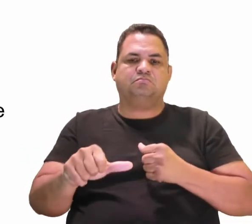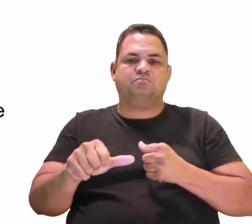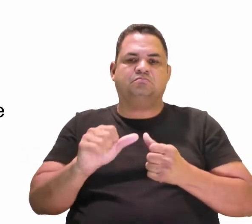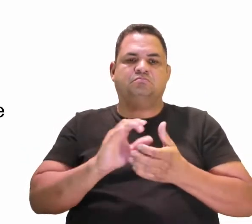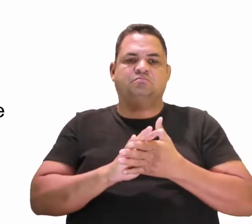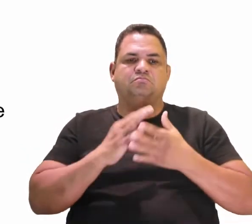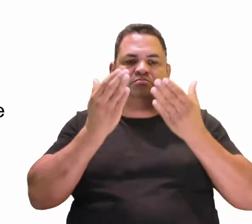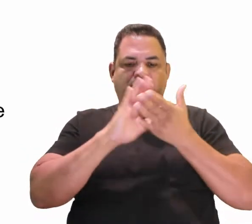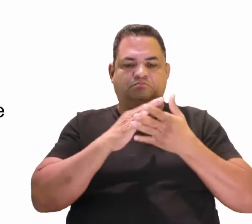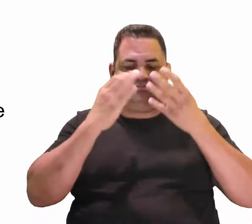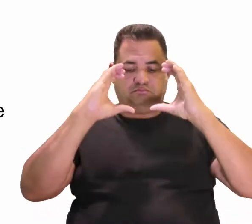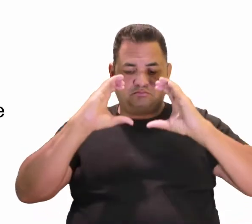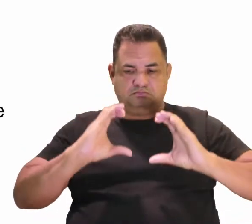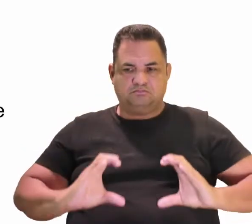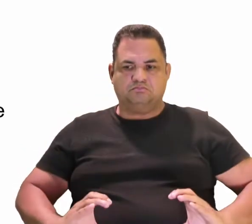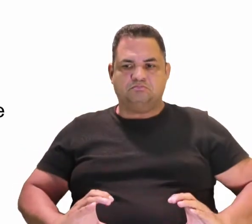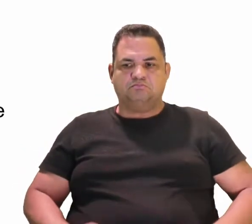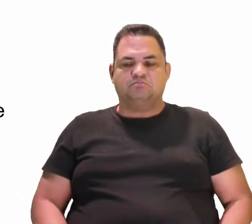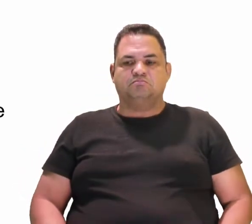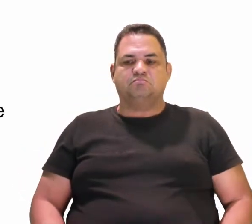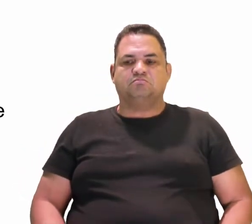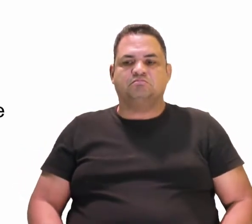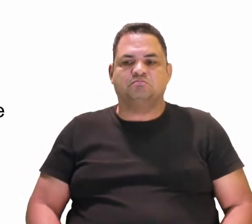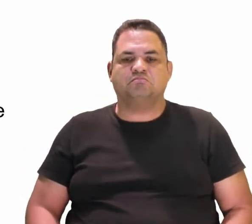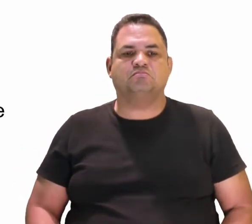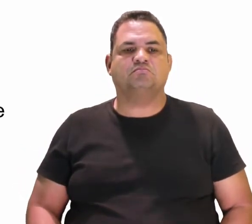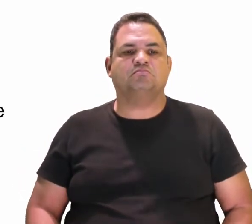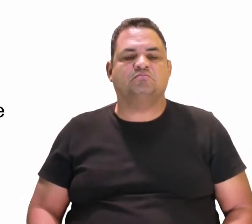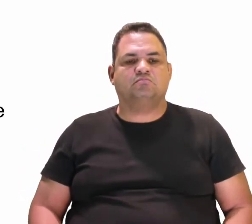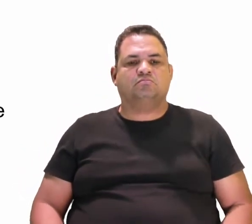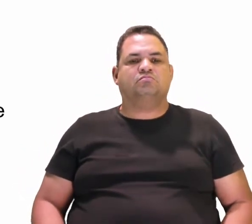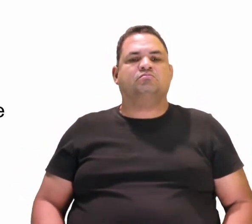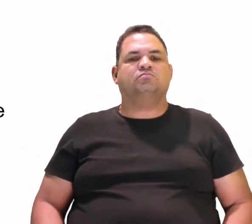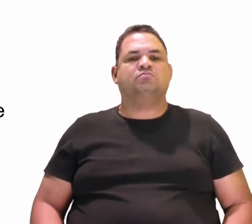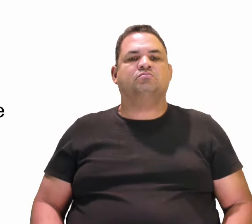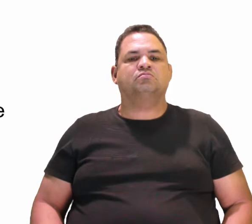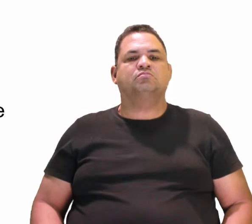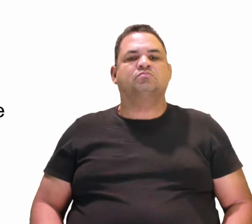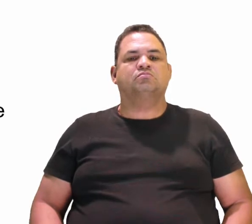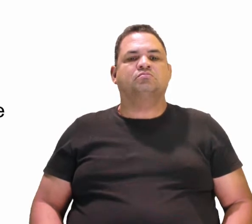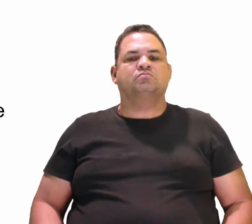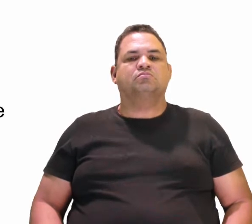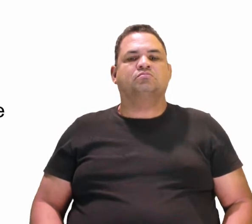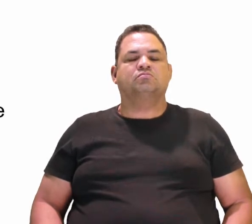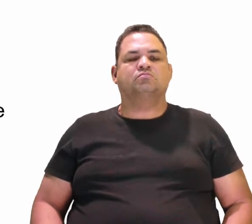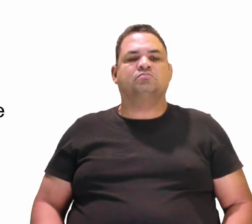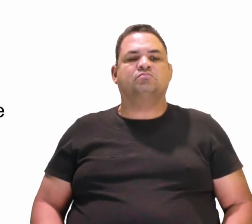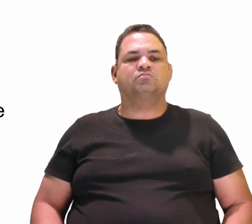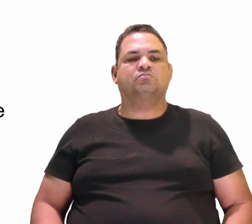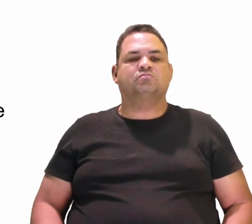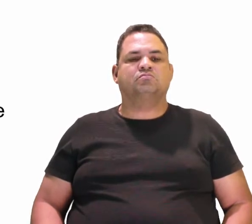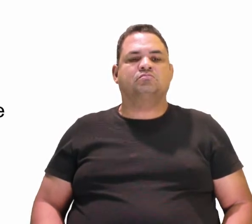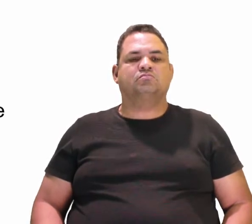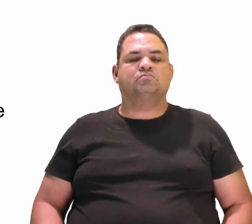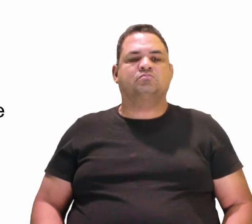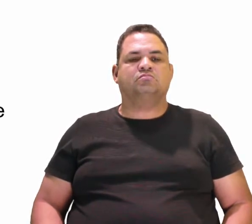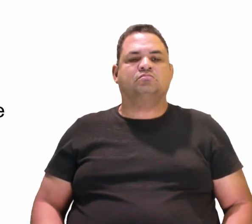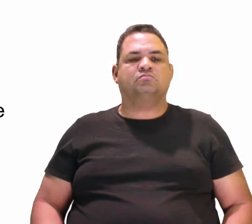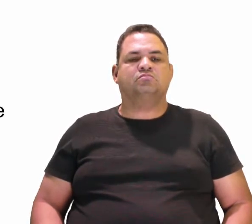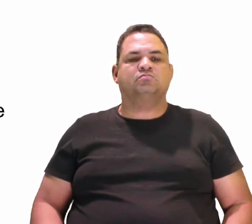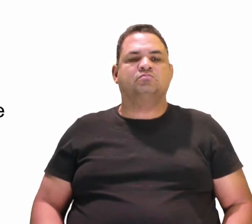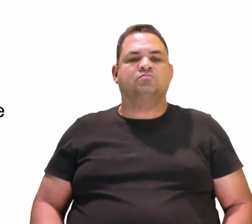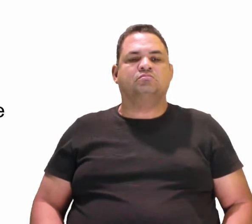seu comportamento. Keep your behavior positive, because your behavior becomes your